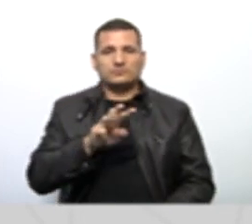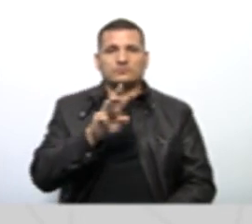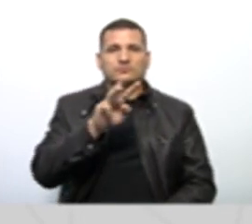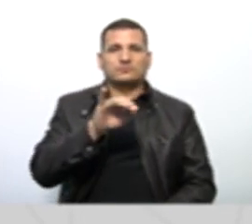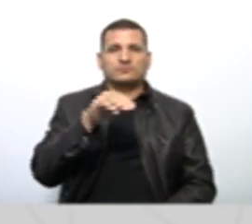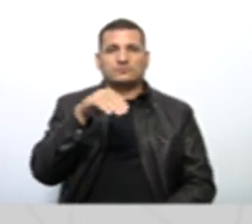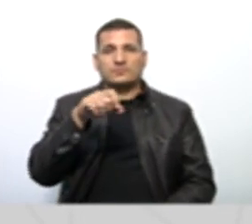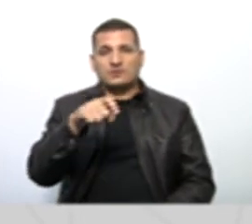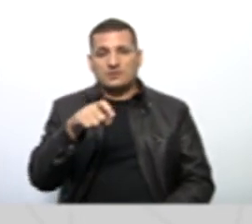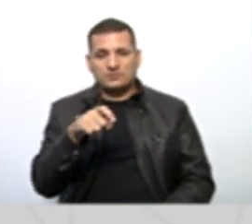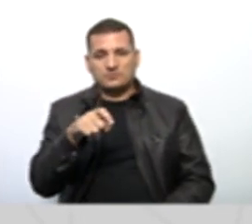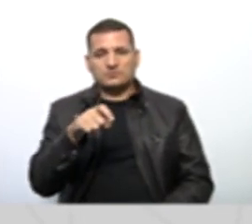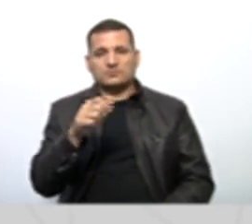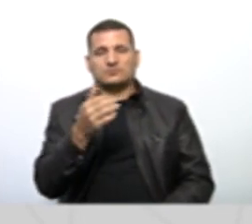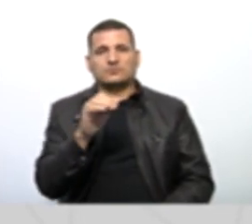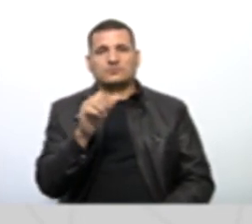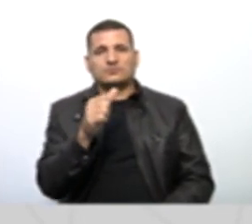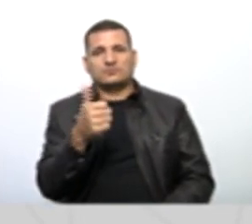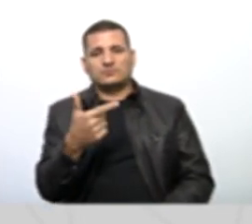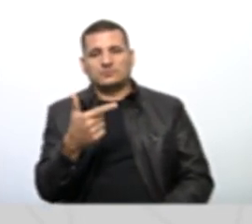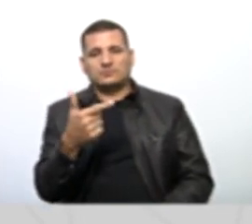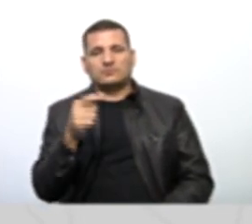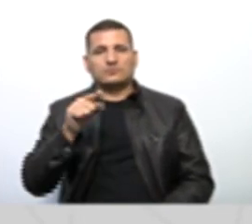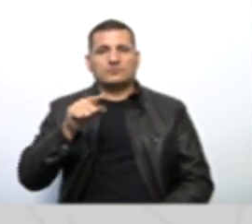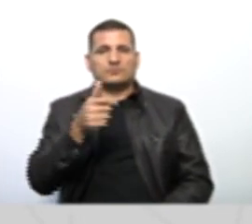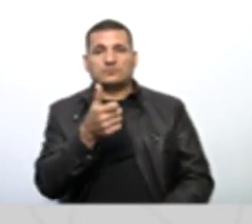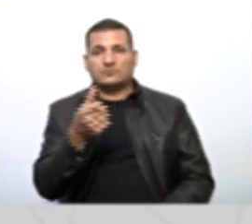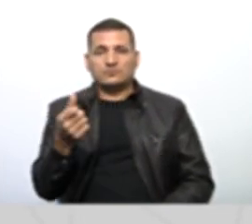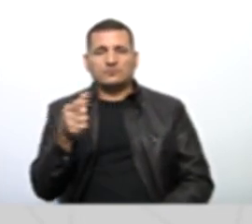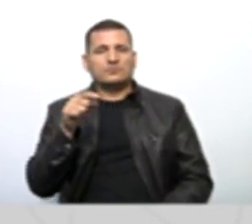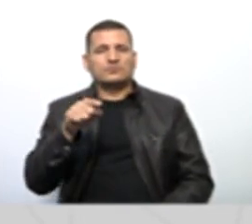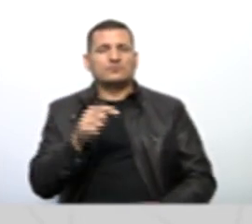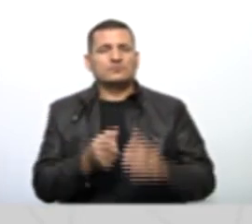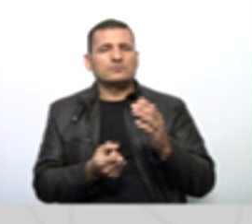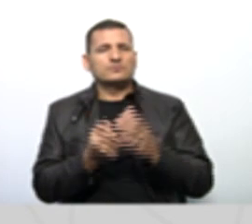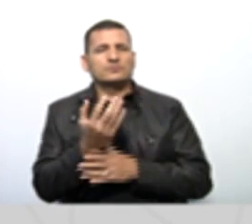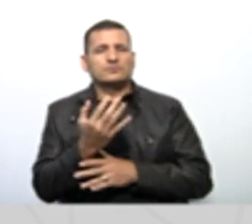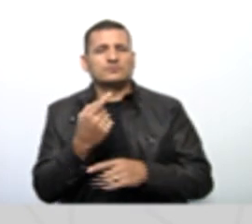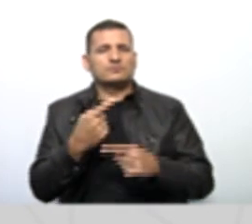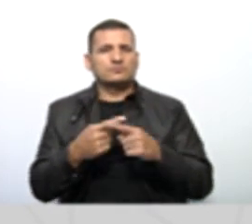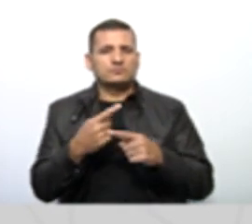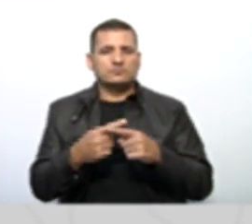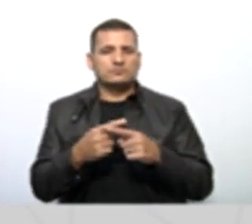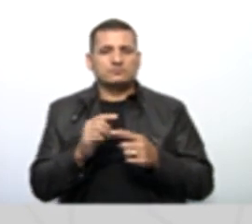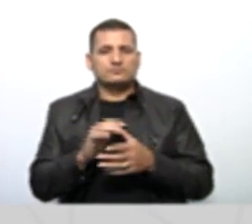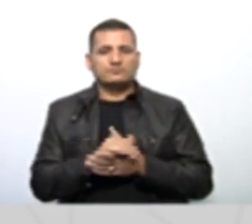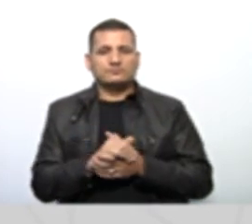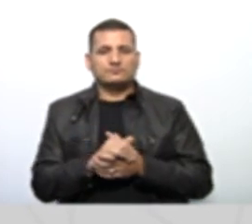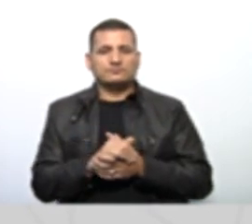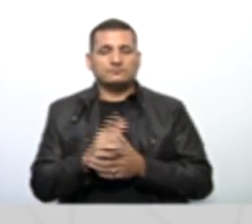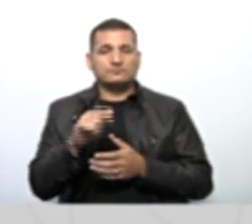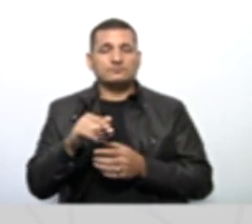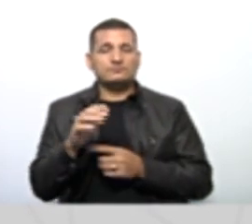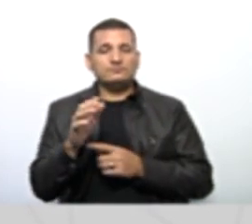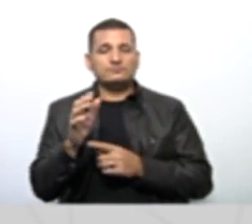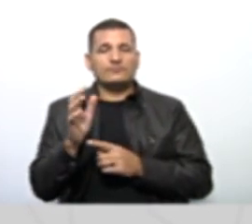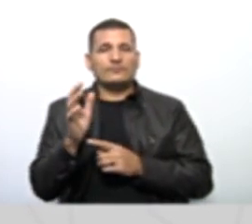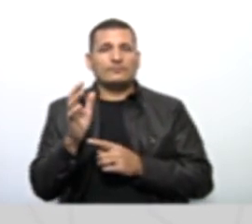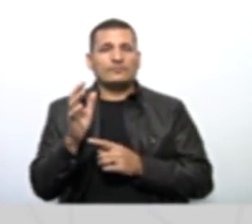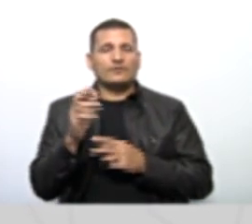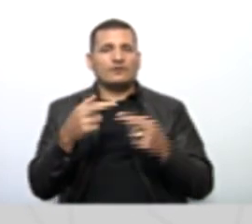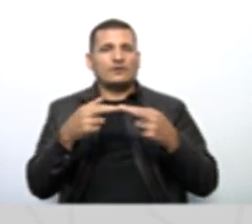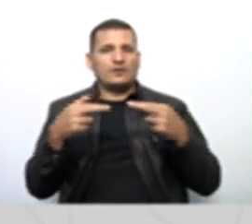é 802.16 ele foi criado justamente pessoal para ligar e redes metropolitanas